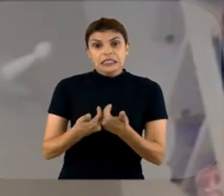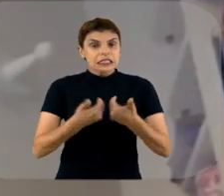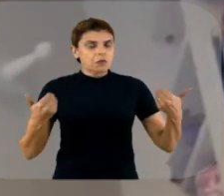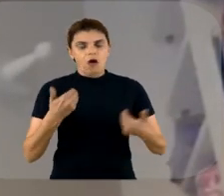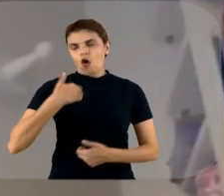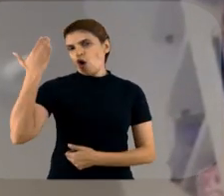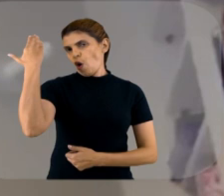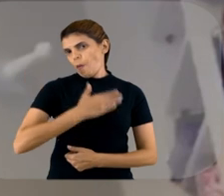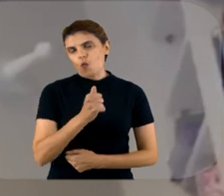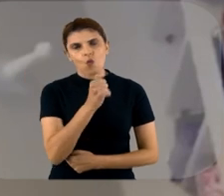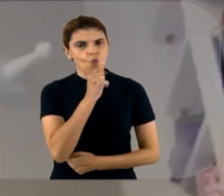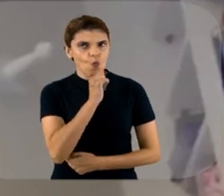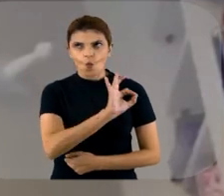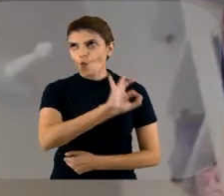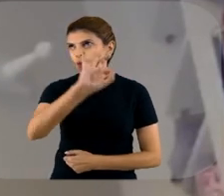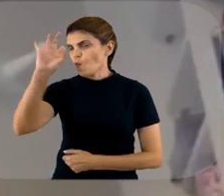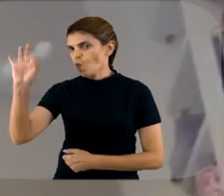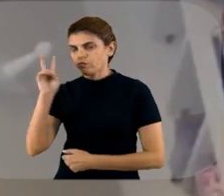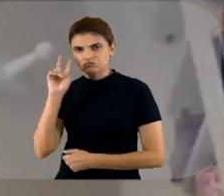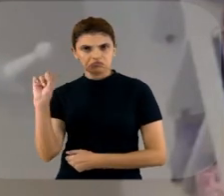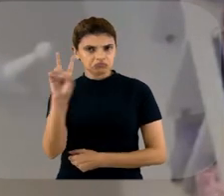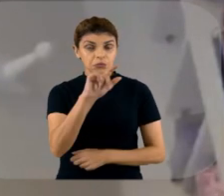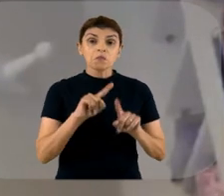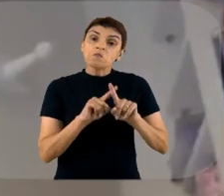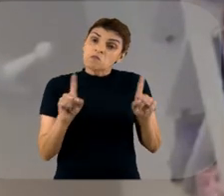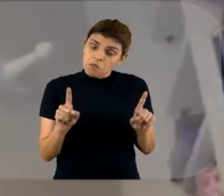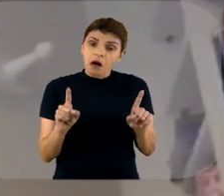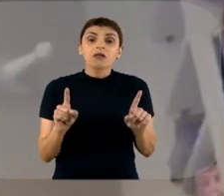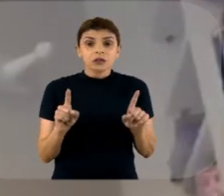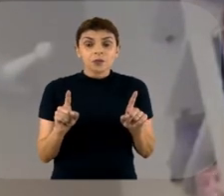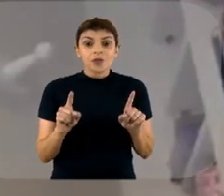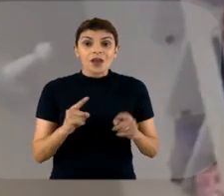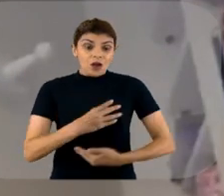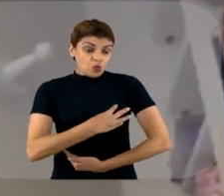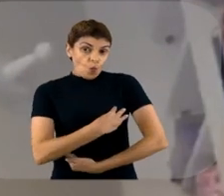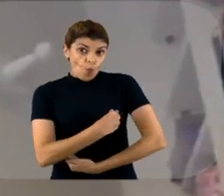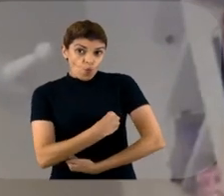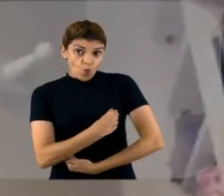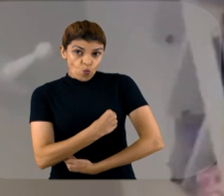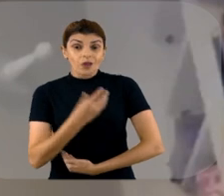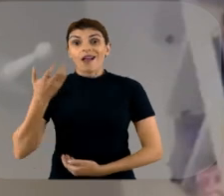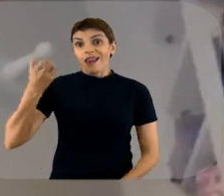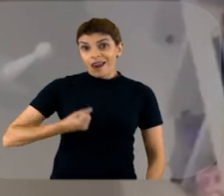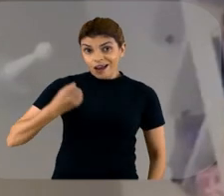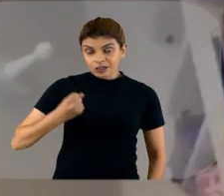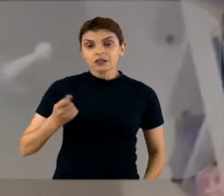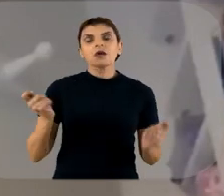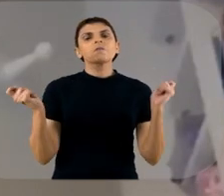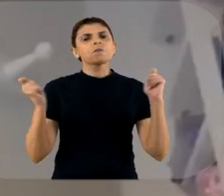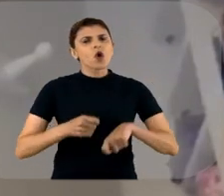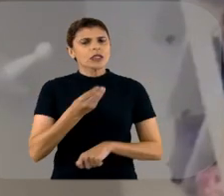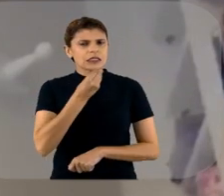nenhuma comprovação eh mas que sobretudo né o aleitamento eh a